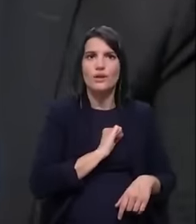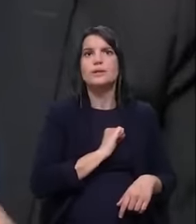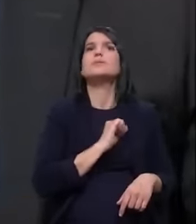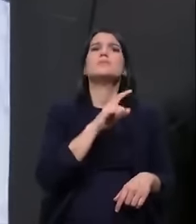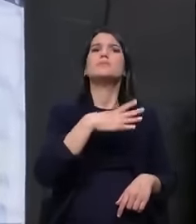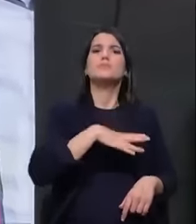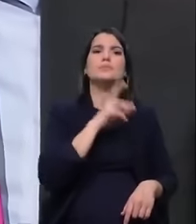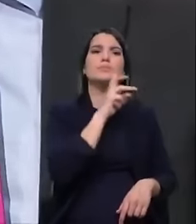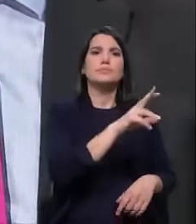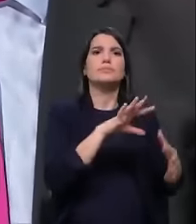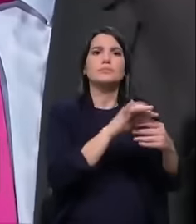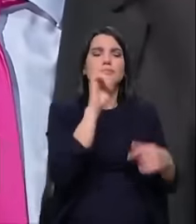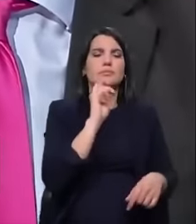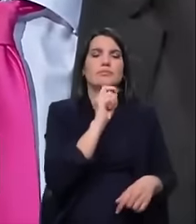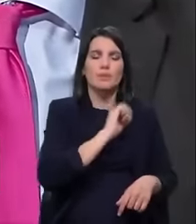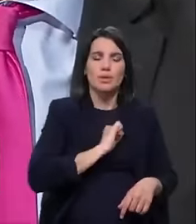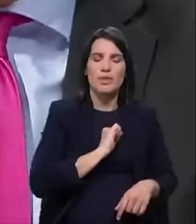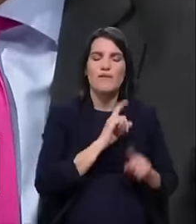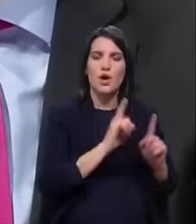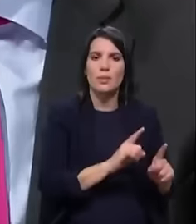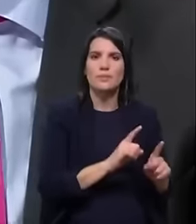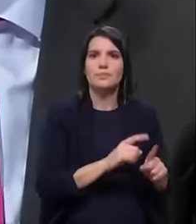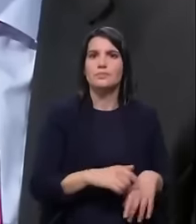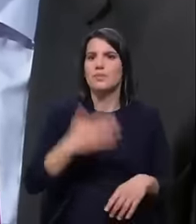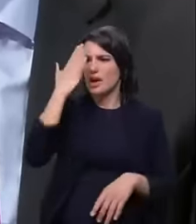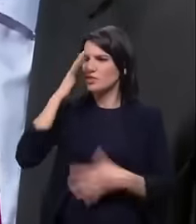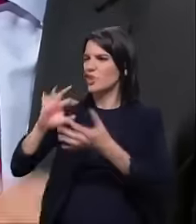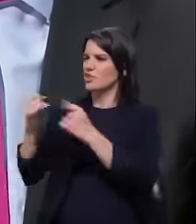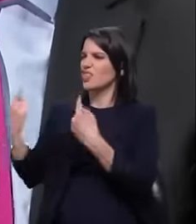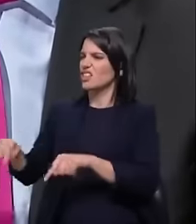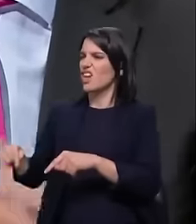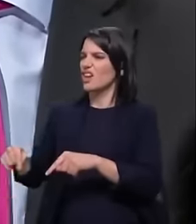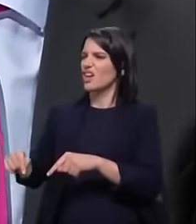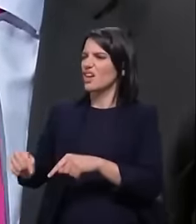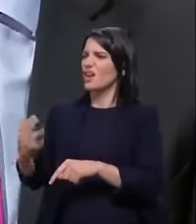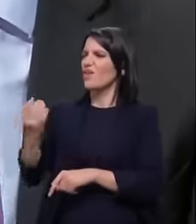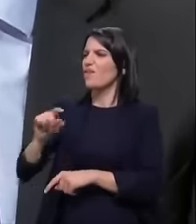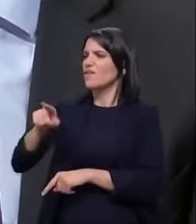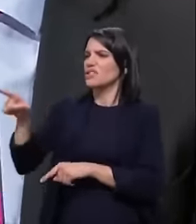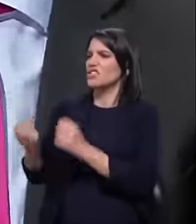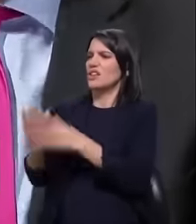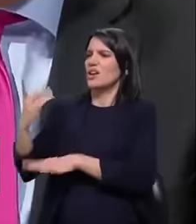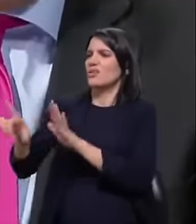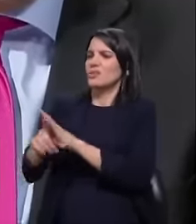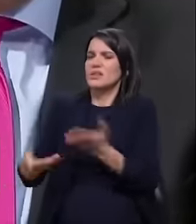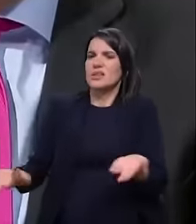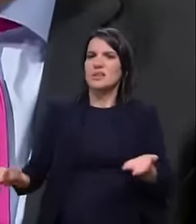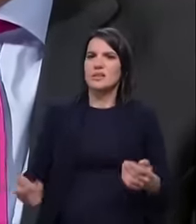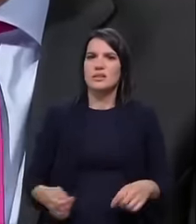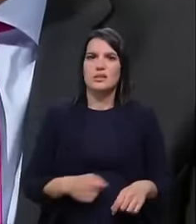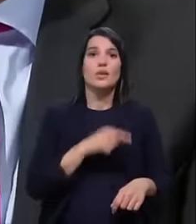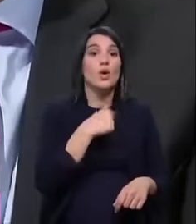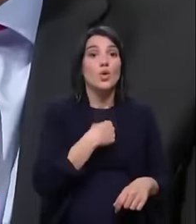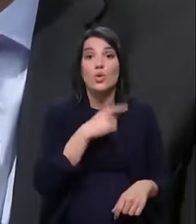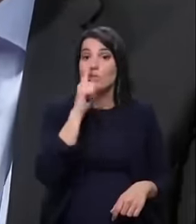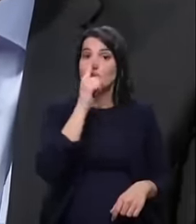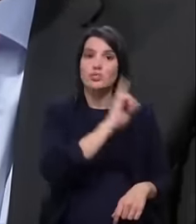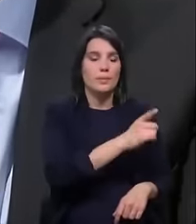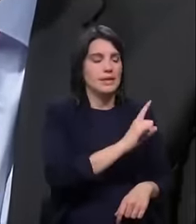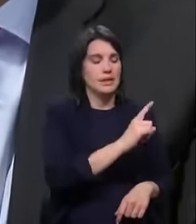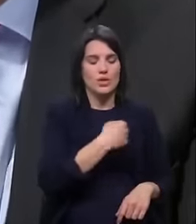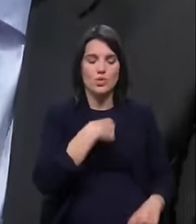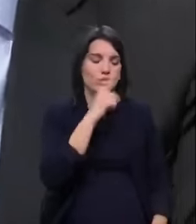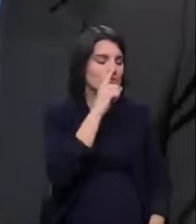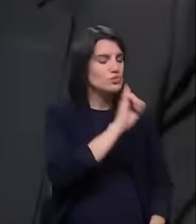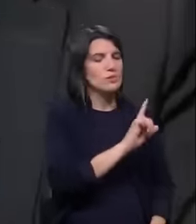entrar qualquer pessoa de qualquer minha avó, maneira. Acha que isto faz sentido? Quero responder a minha avó para dizer uma coisa. André Ventura, deixe concluir. Eu não minto. Não minto?